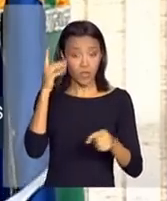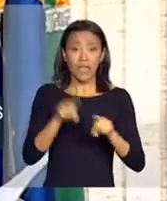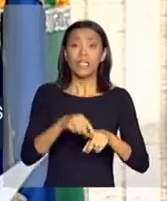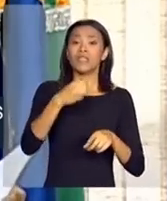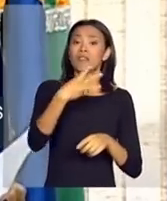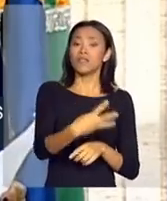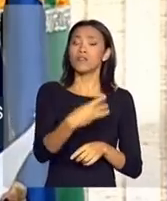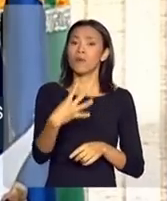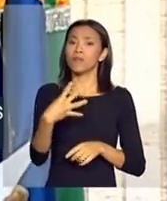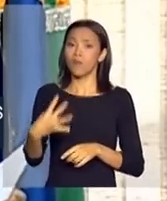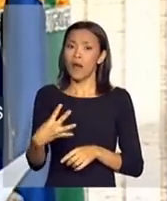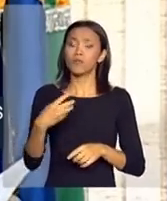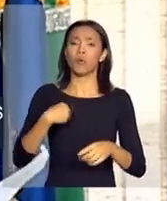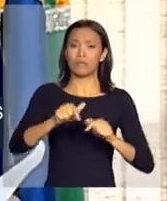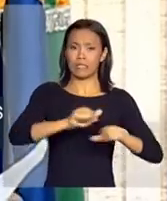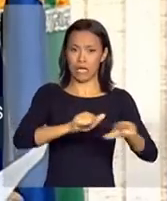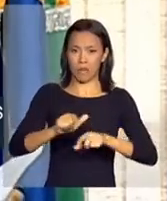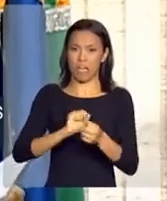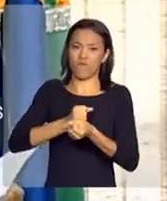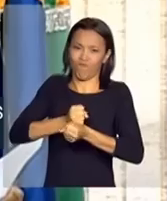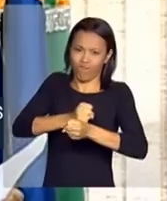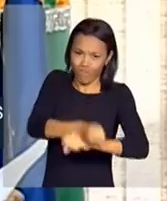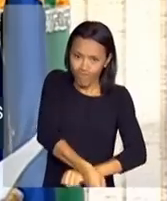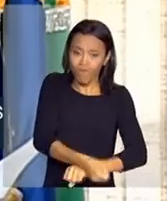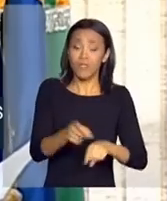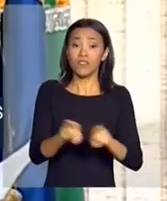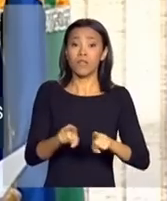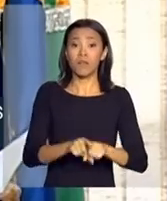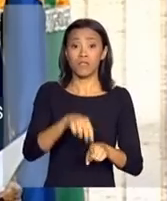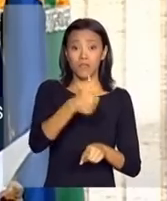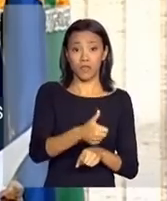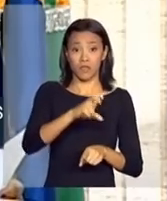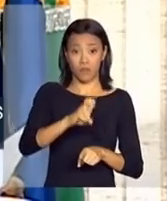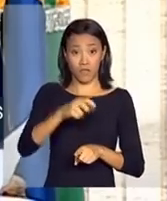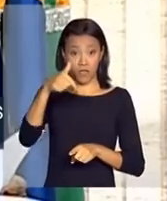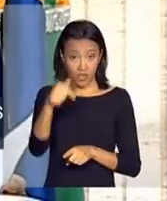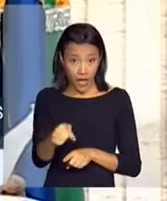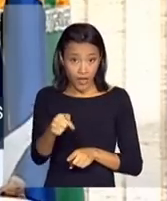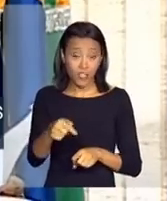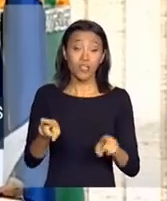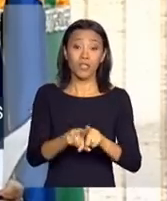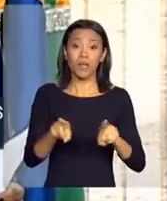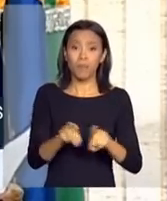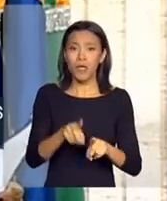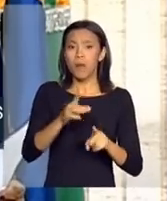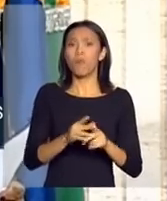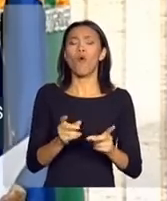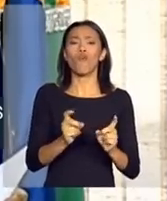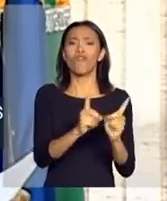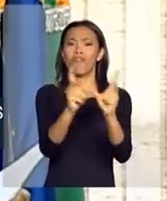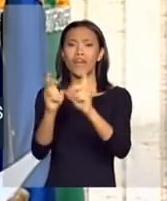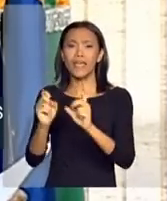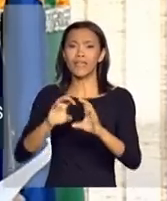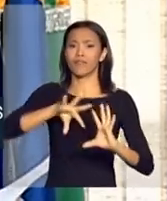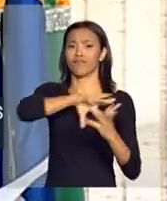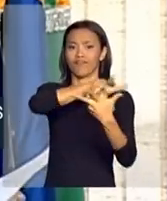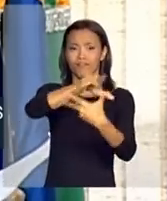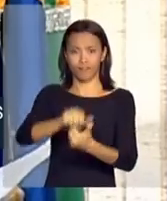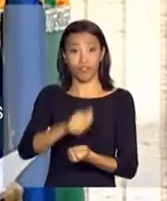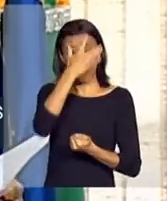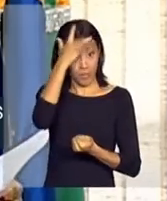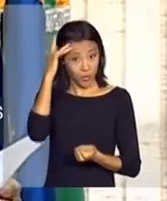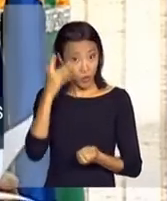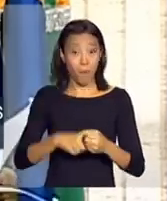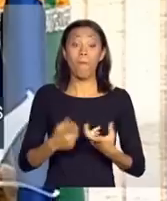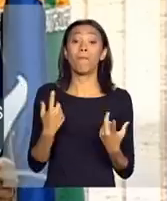344 por trabalho escravo e 157 inquéritos por tráfico internacional de pessoas para fins de